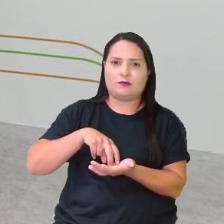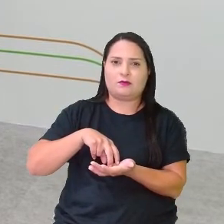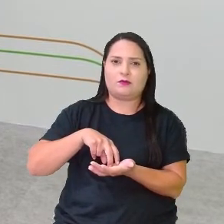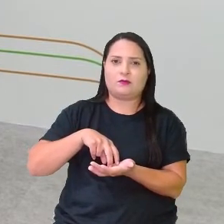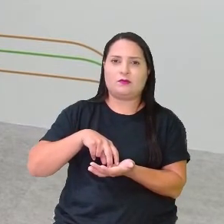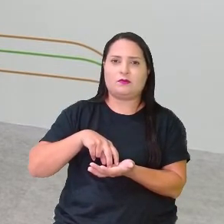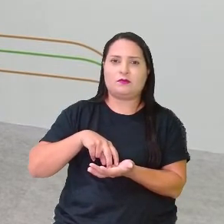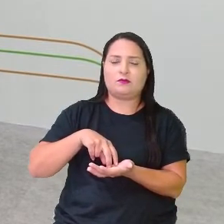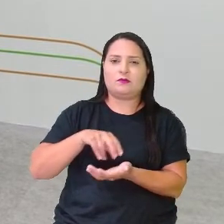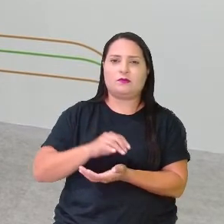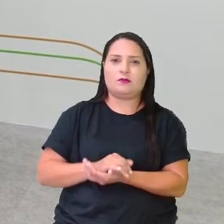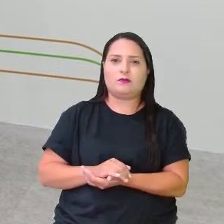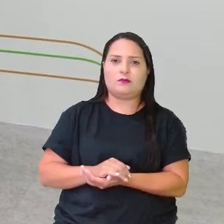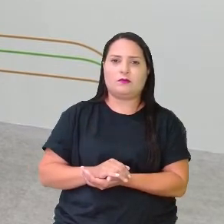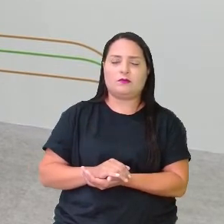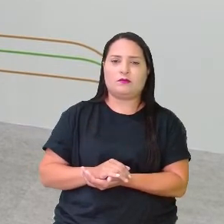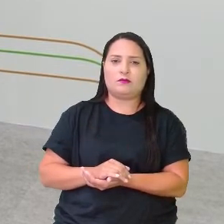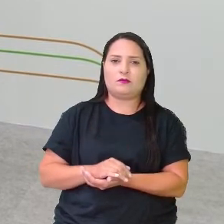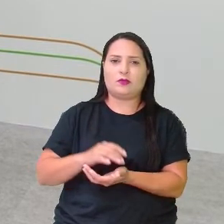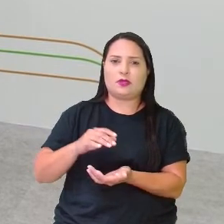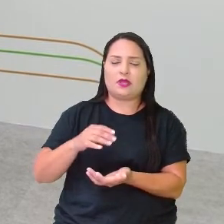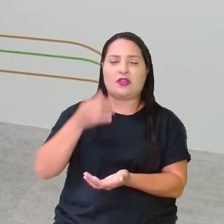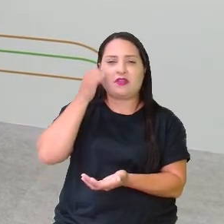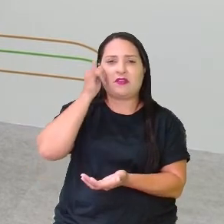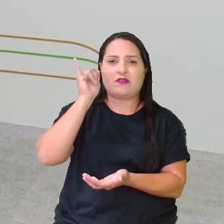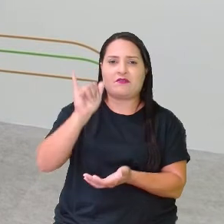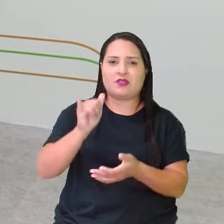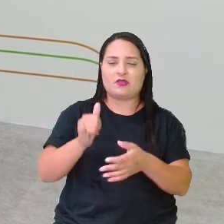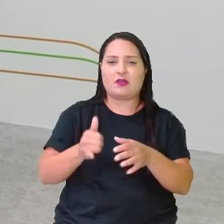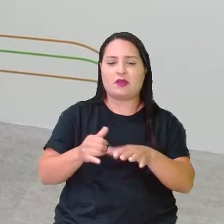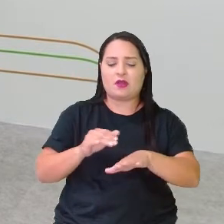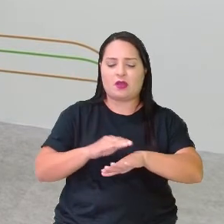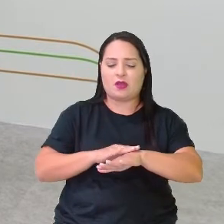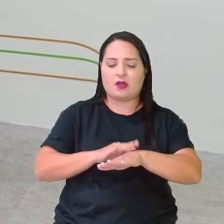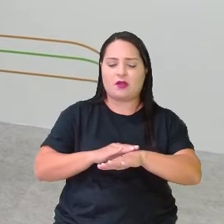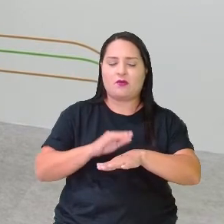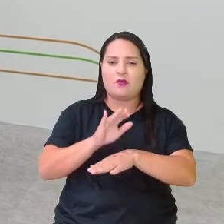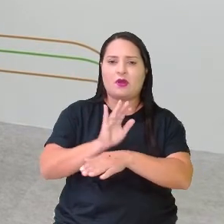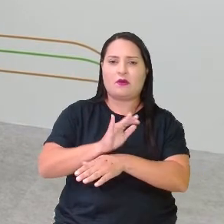e não ficar batendo no calcanhar. Então a gente fica um pouquinho na ponta